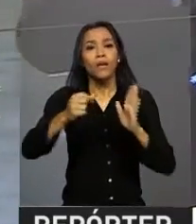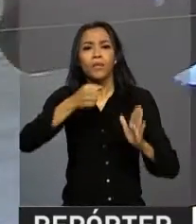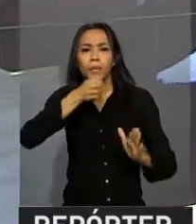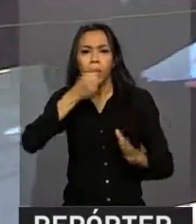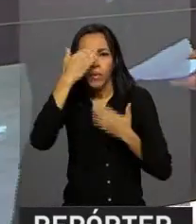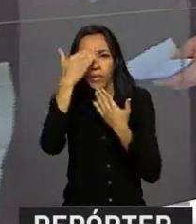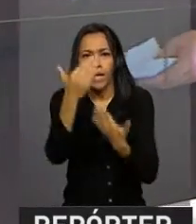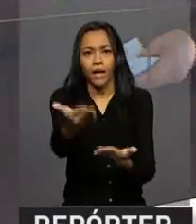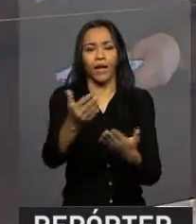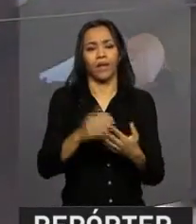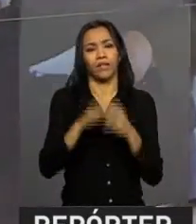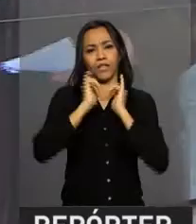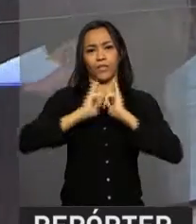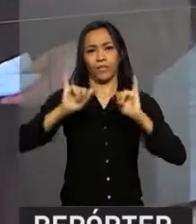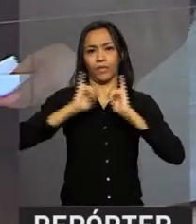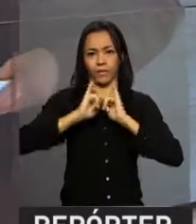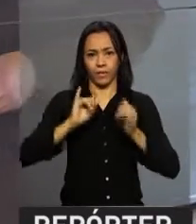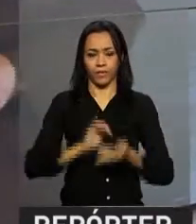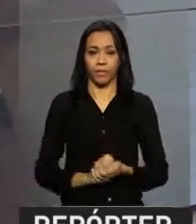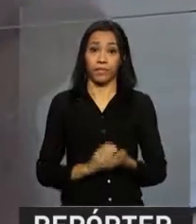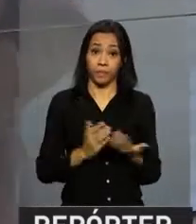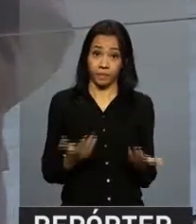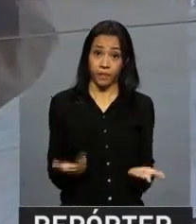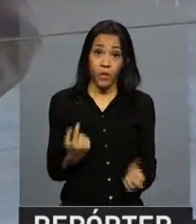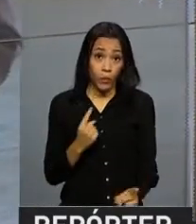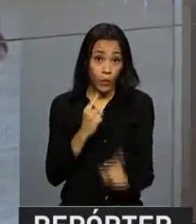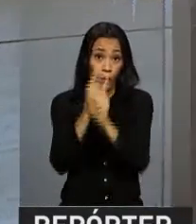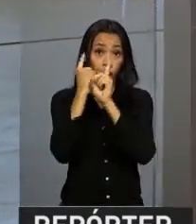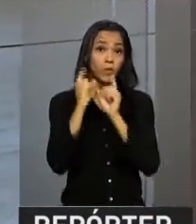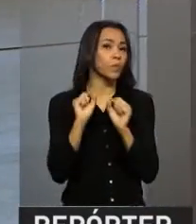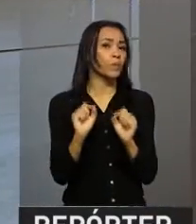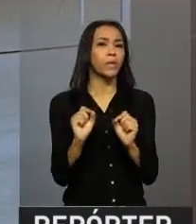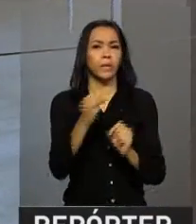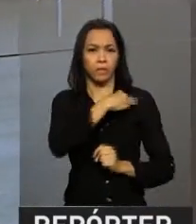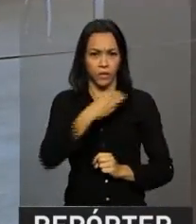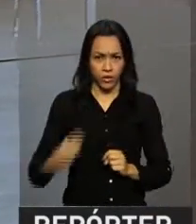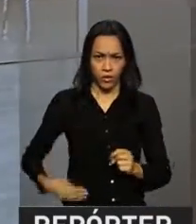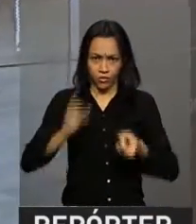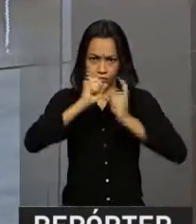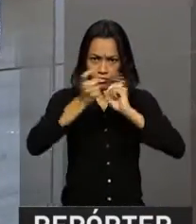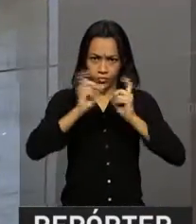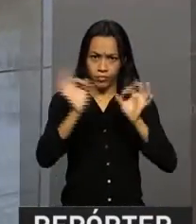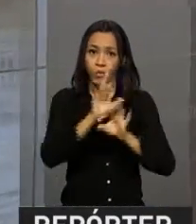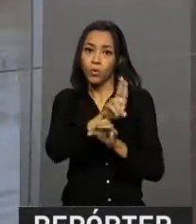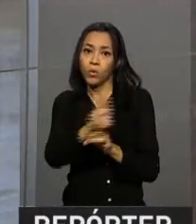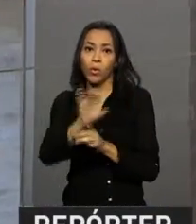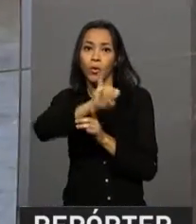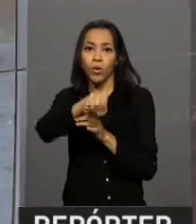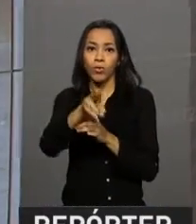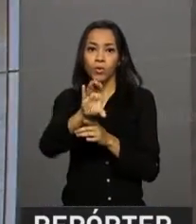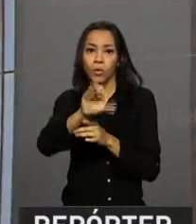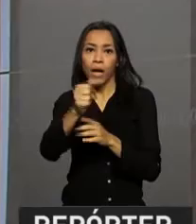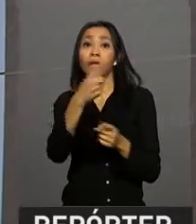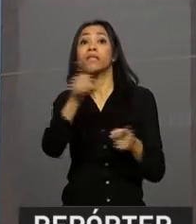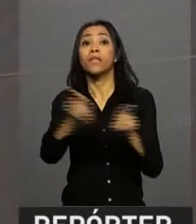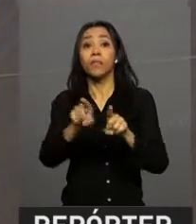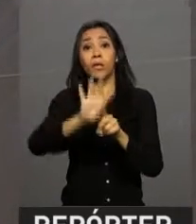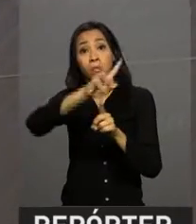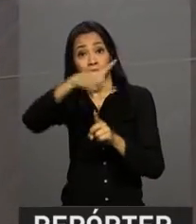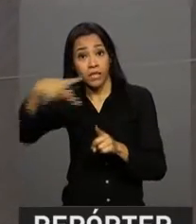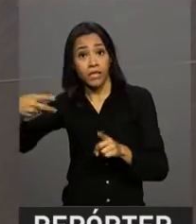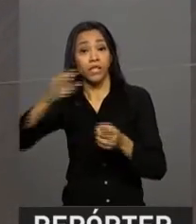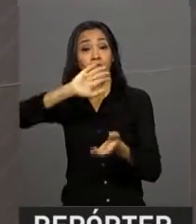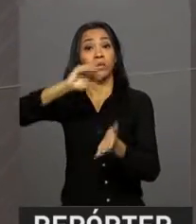Planalto, obrigado, João, pelas informações. E um encontro entre o ministro do Planejamento, Romero Jucá, e o presidente do Senado,